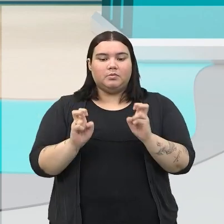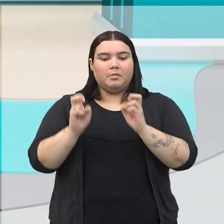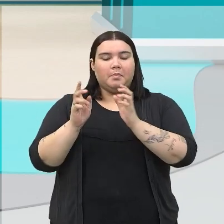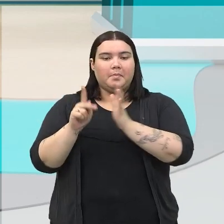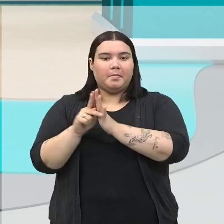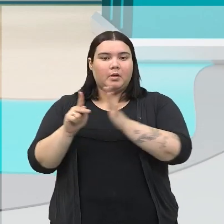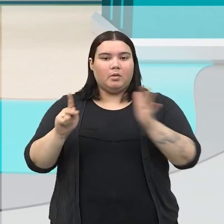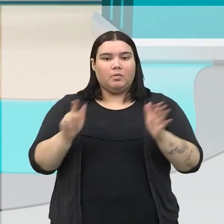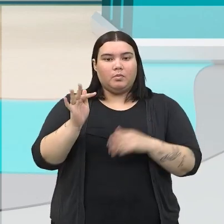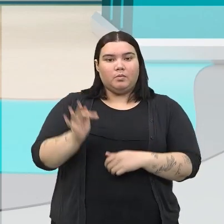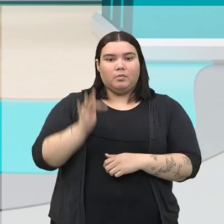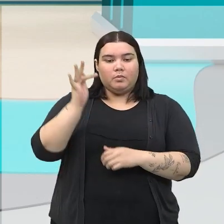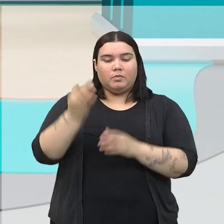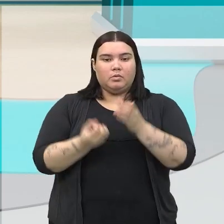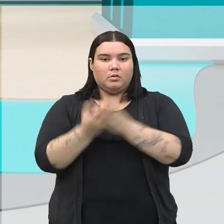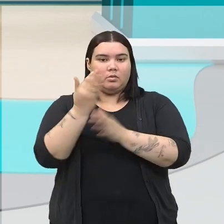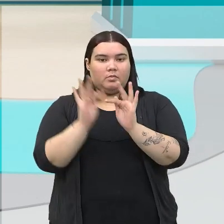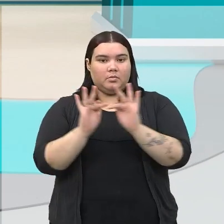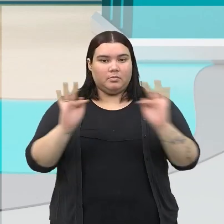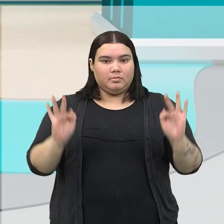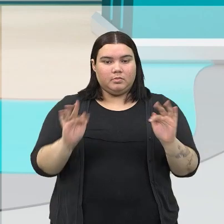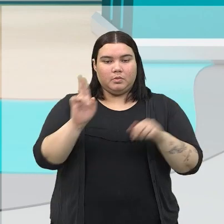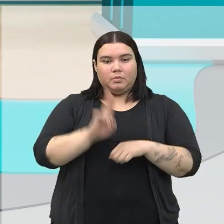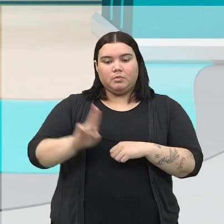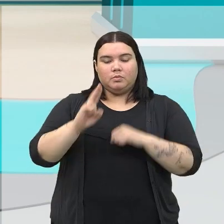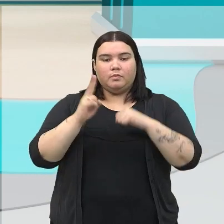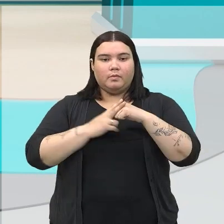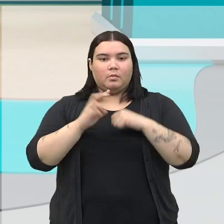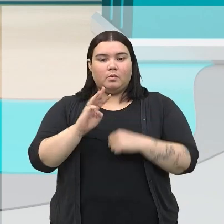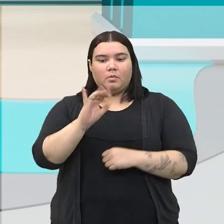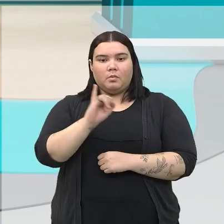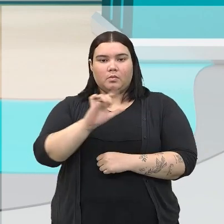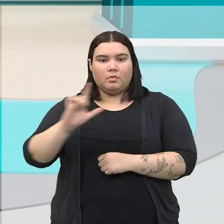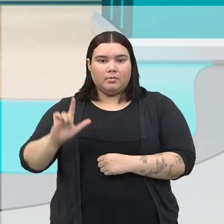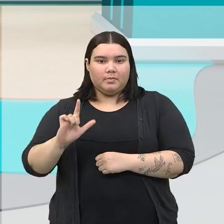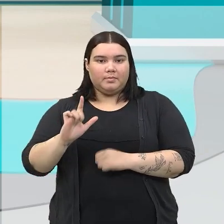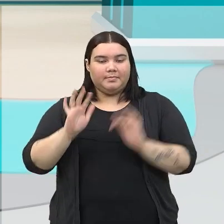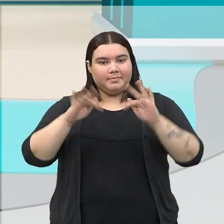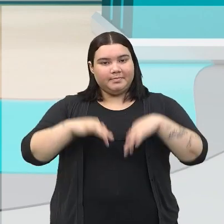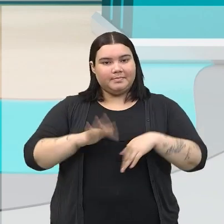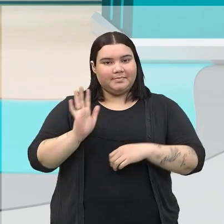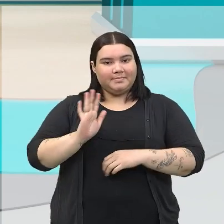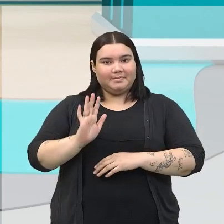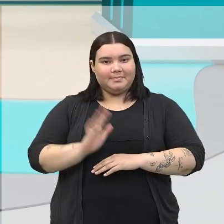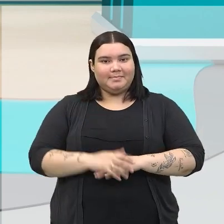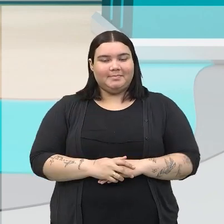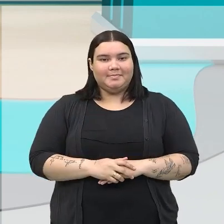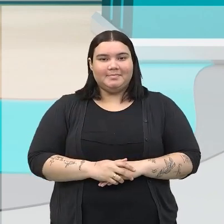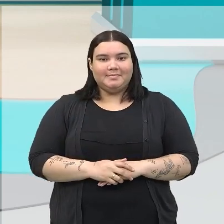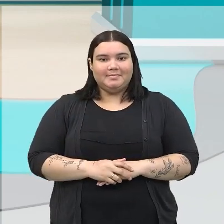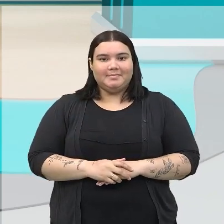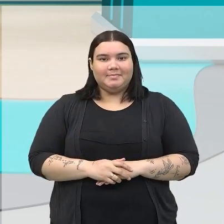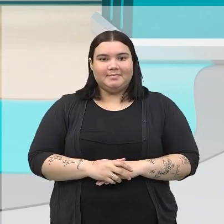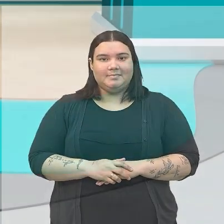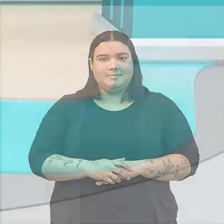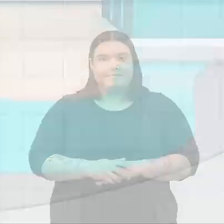futuro, a formação de frases no futuro utilizando o will. Nós ficamos por aqui. Até a próxima. Bye, bye.